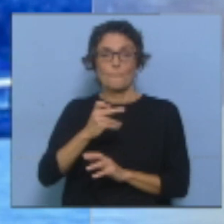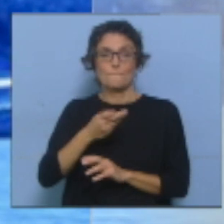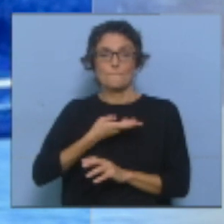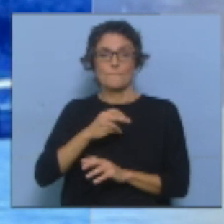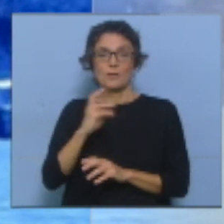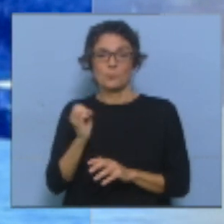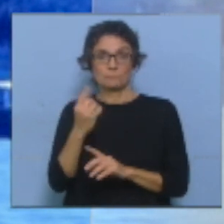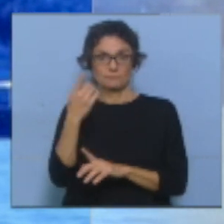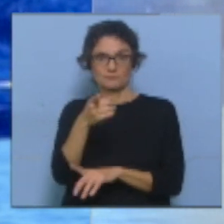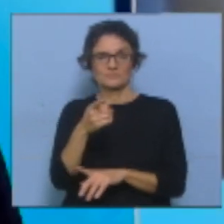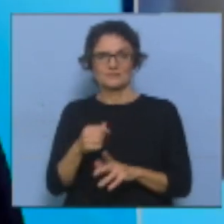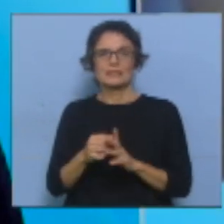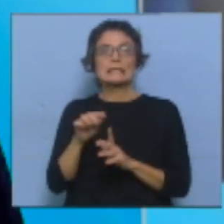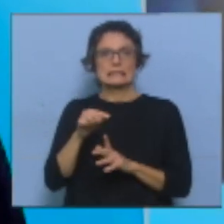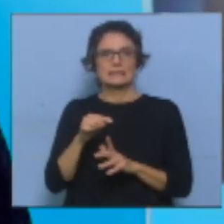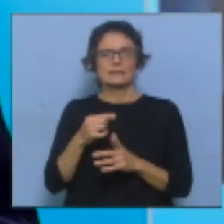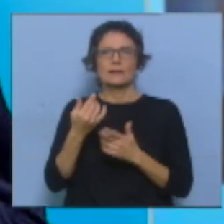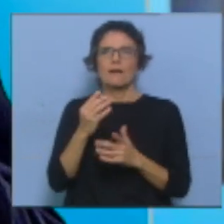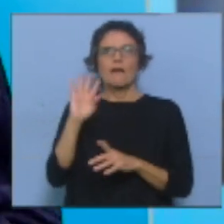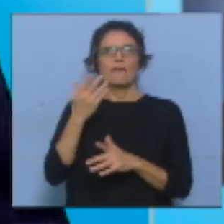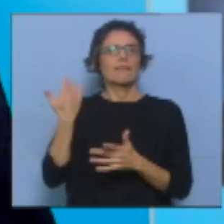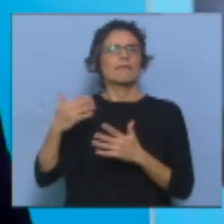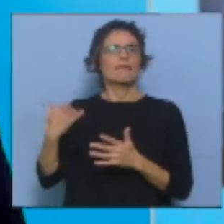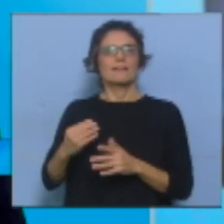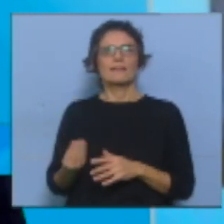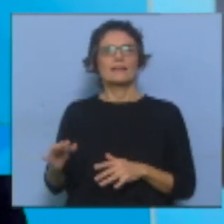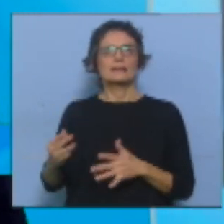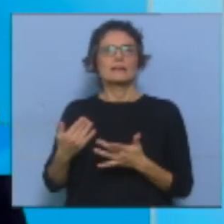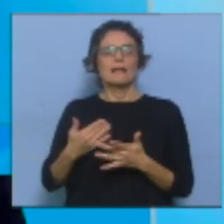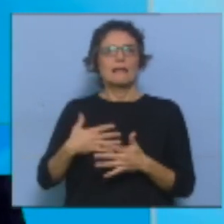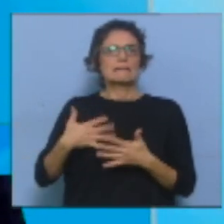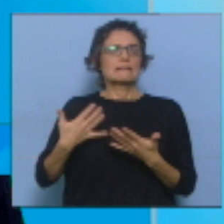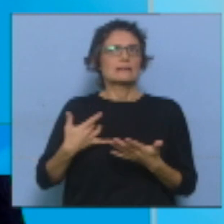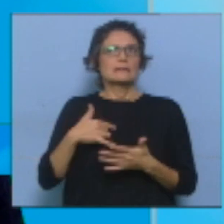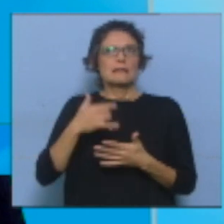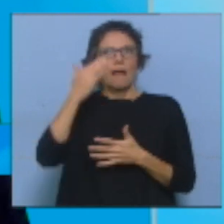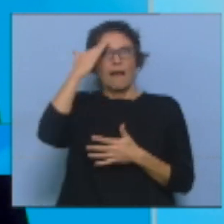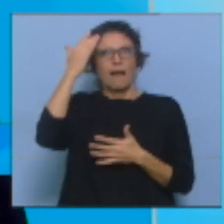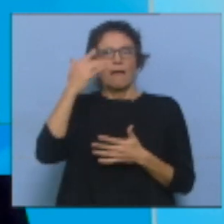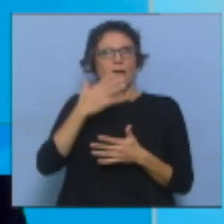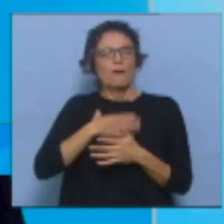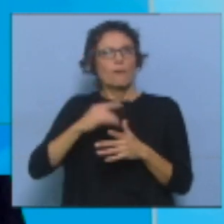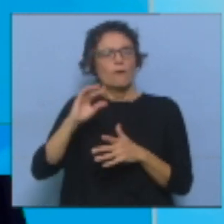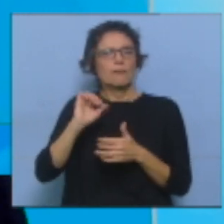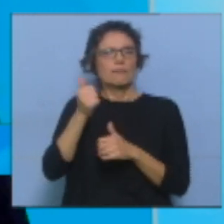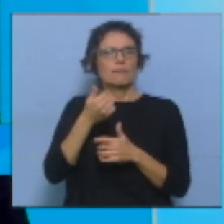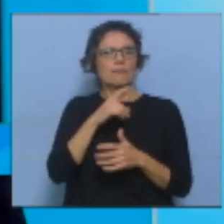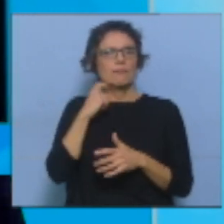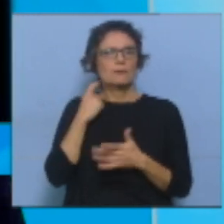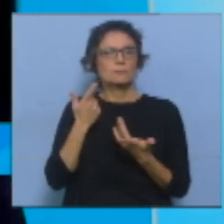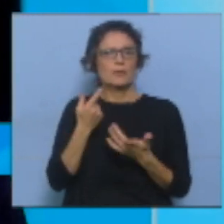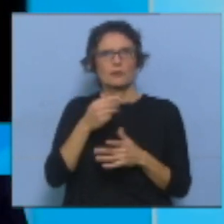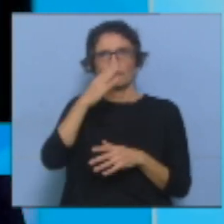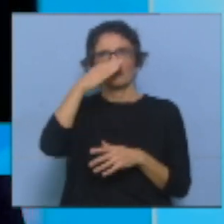novo, sentia alguma inquietação e pensava, um dia acho que quero ser padre. E tinha isto no meu coração, e isto foi ficando desde quando eu tinha 5